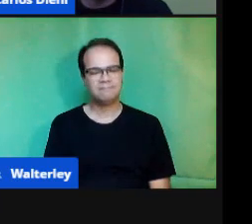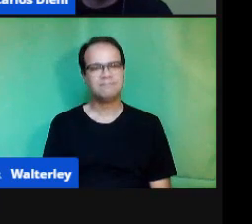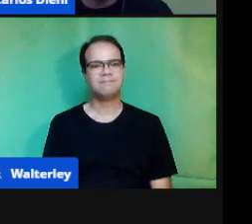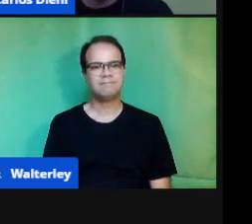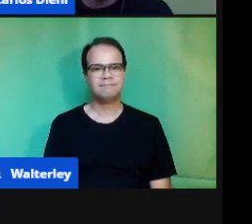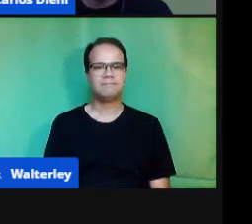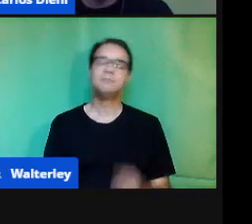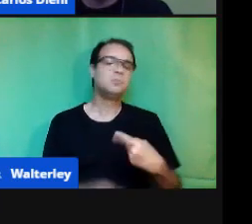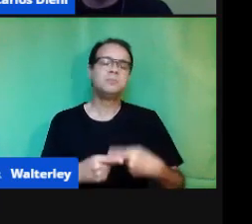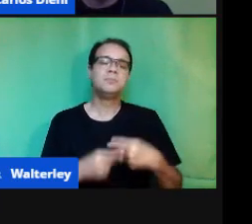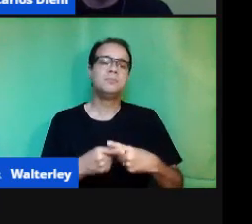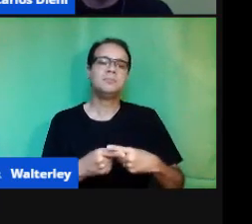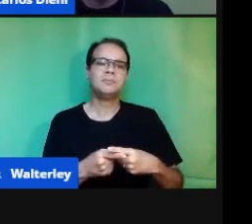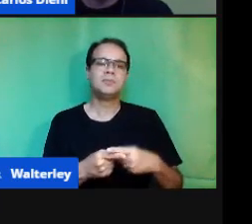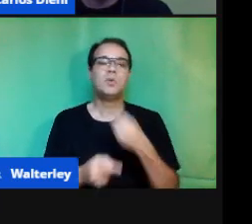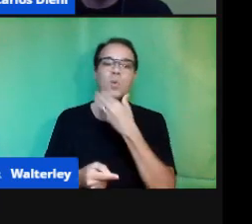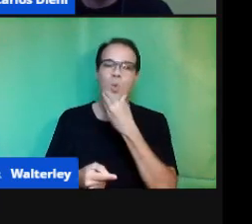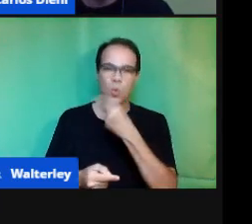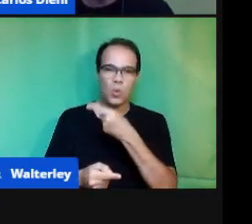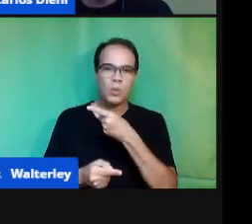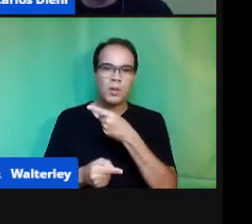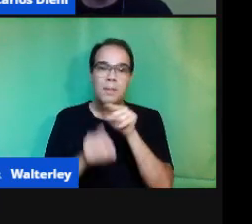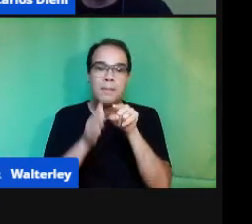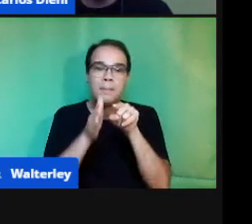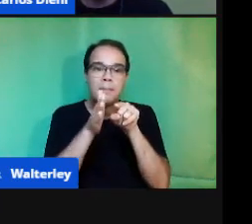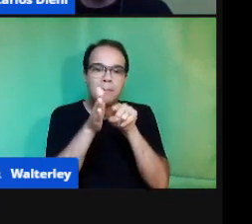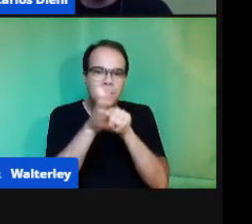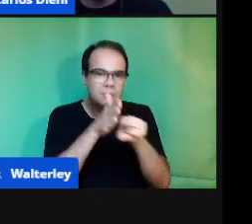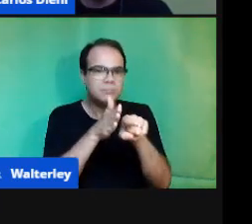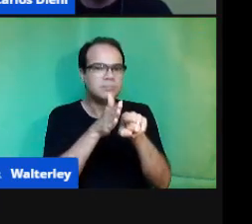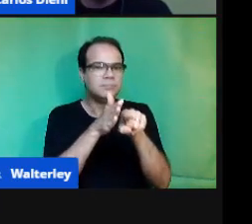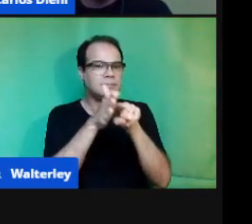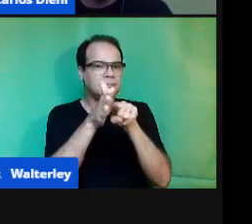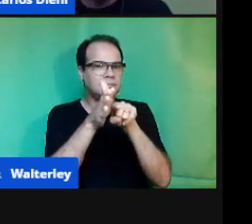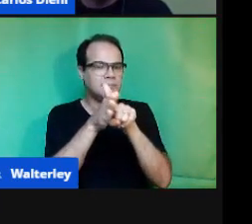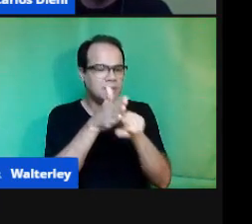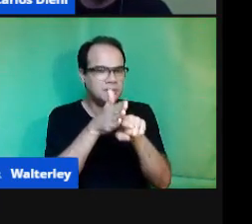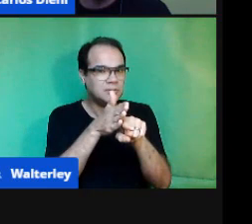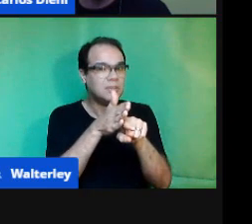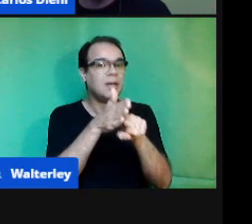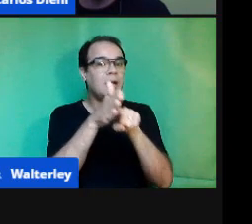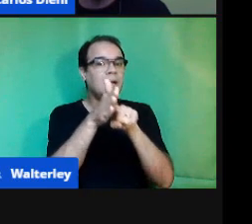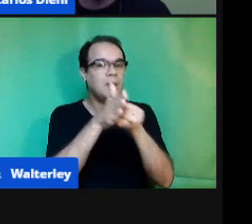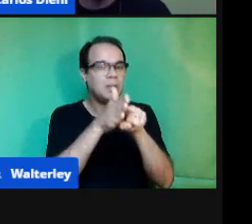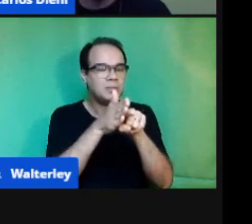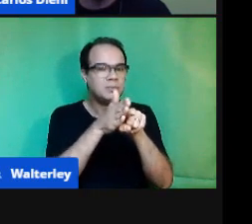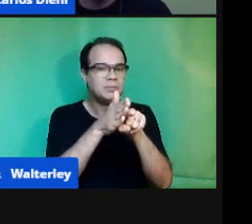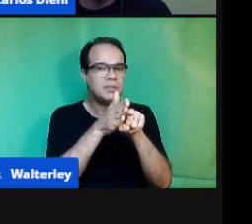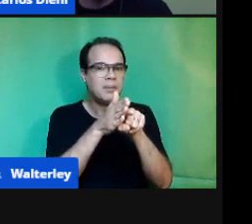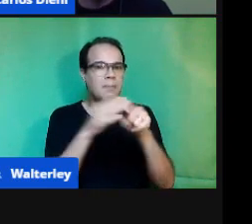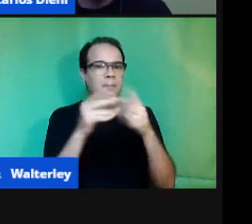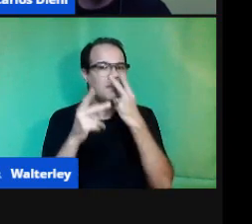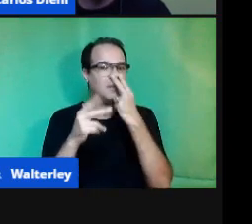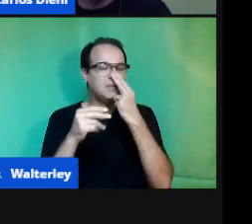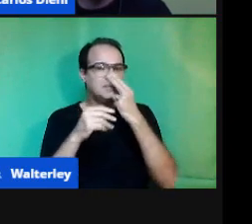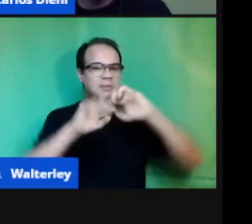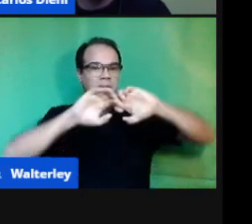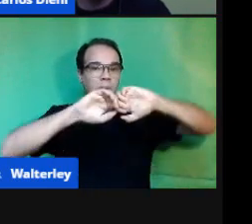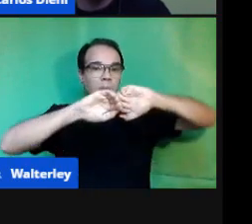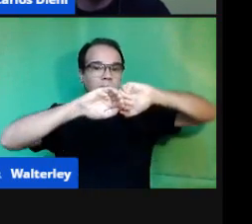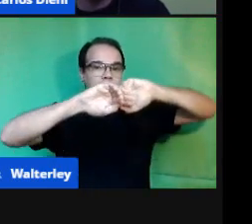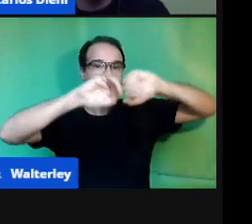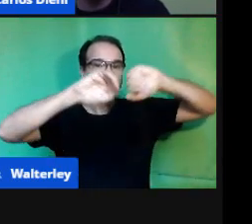ele consegue se aproximar das pessoas, conseguir entrar na alma das pessoas. e